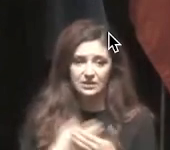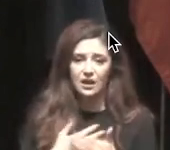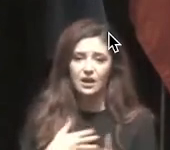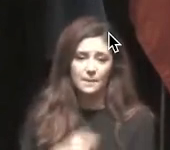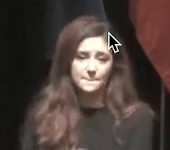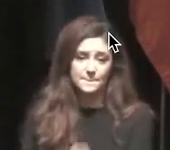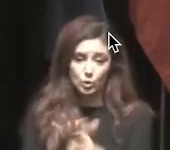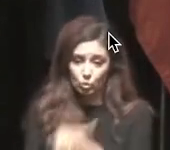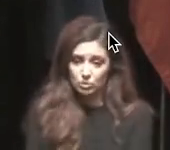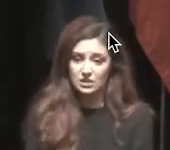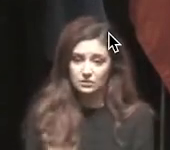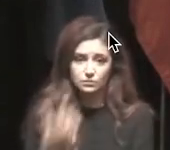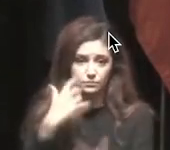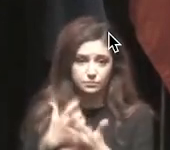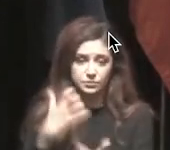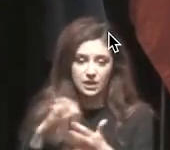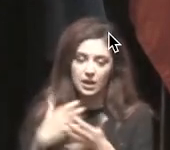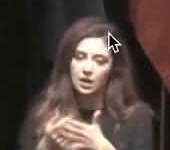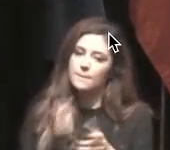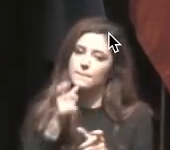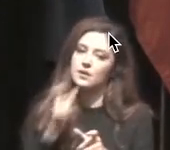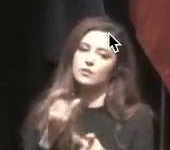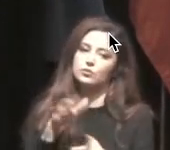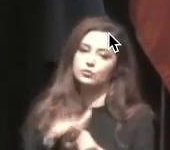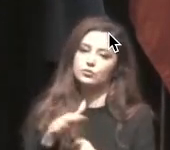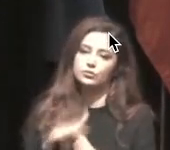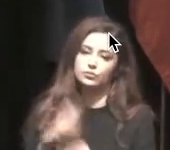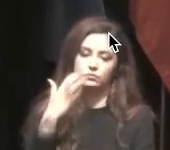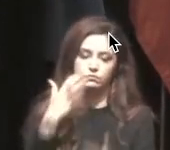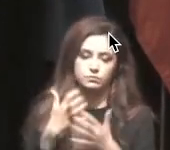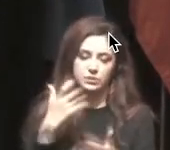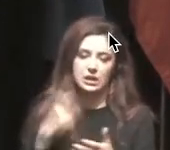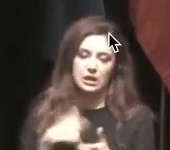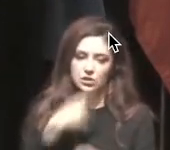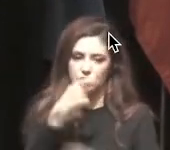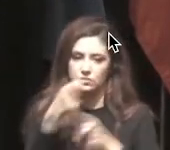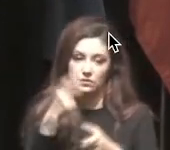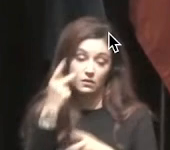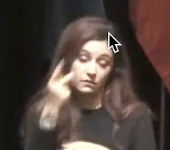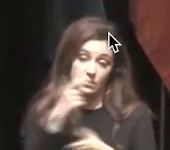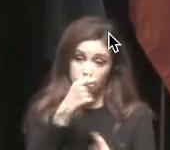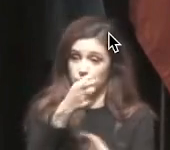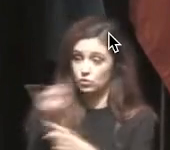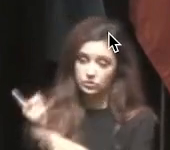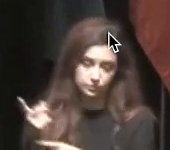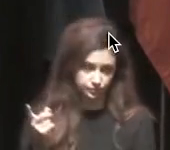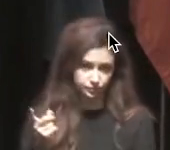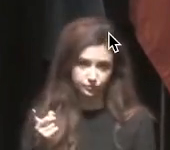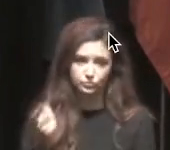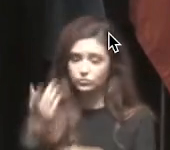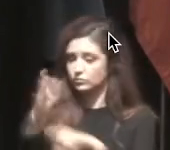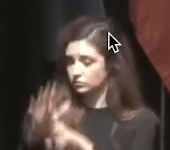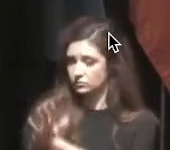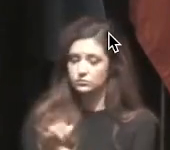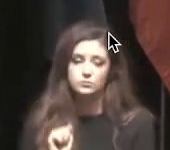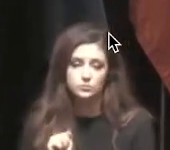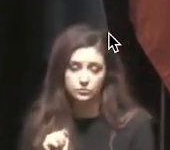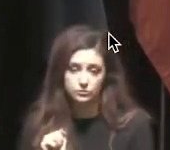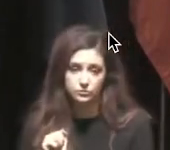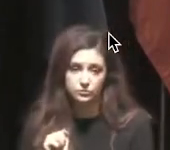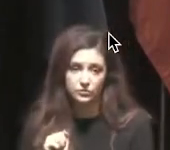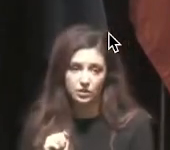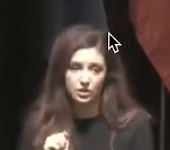preconceitos. As palavras têm muito peso e têm um impacto muito concreto na vida de tantas pessoas. É um bom exemplo